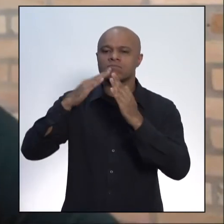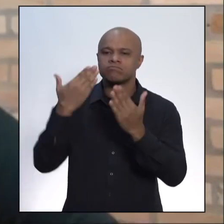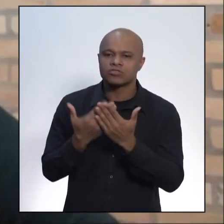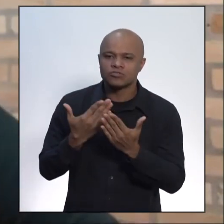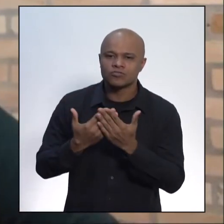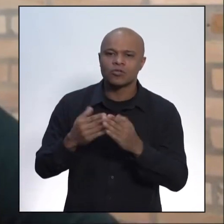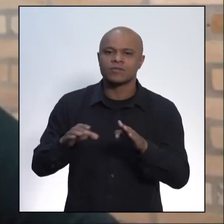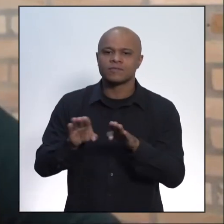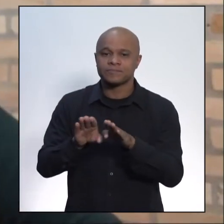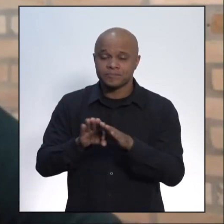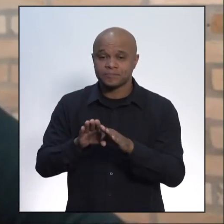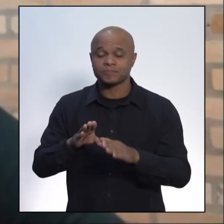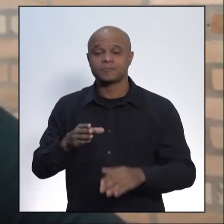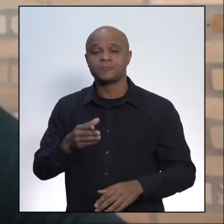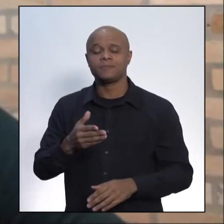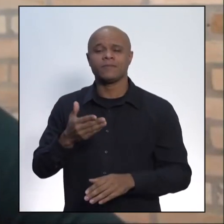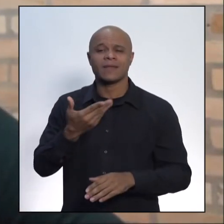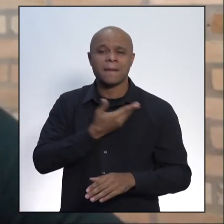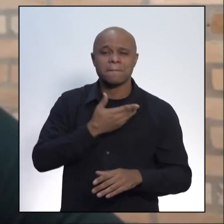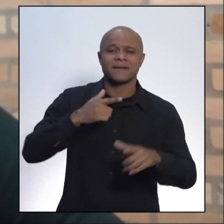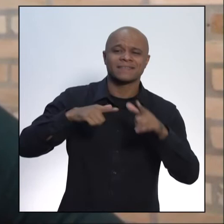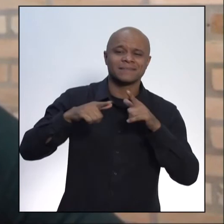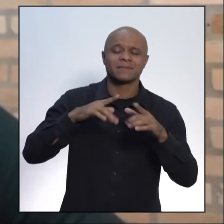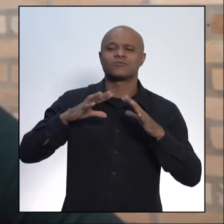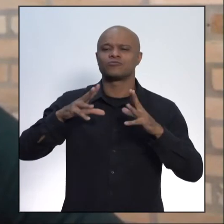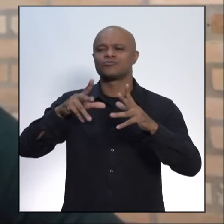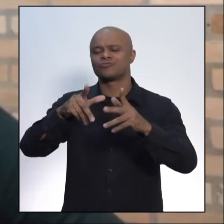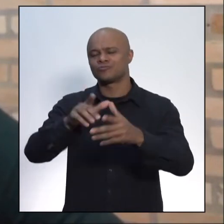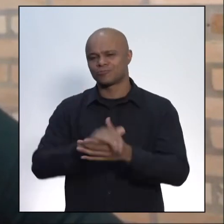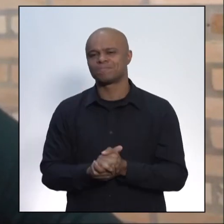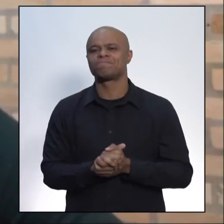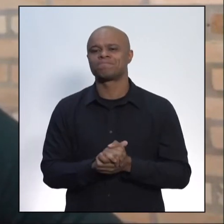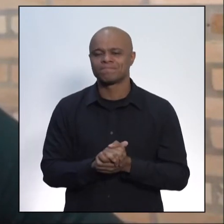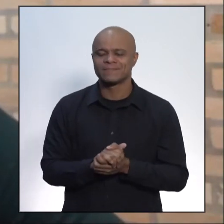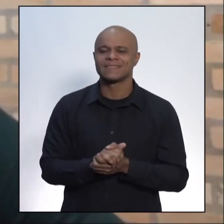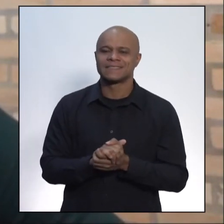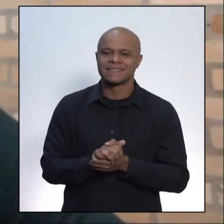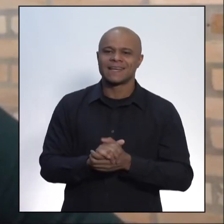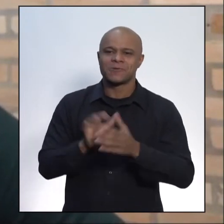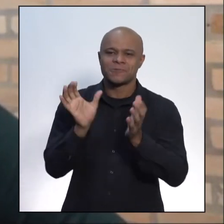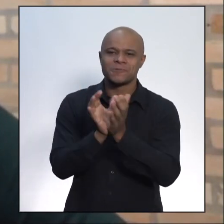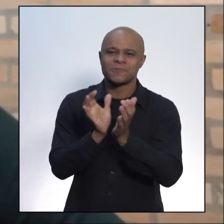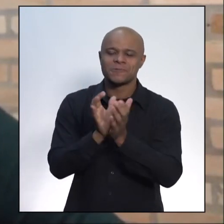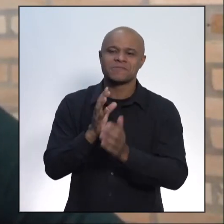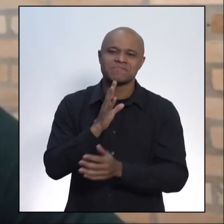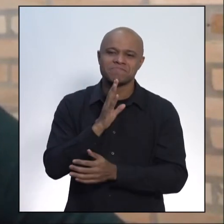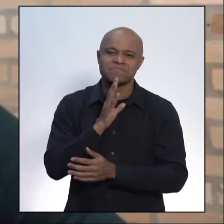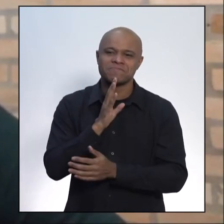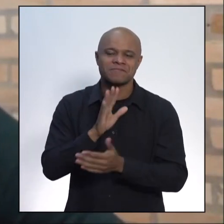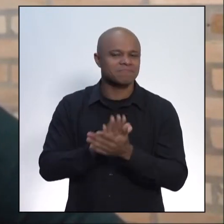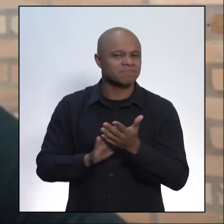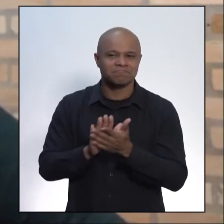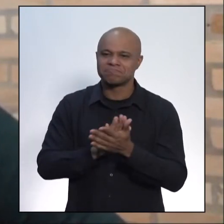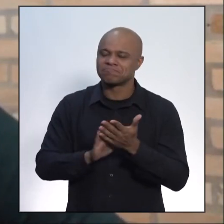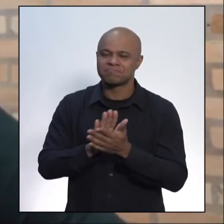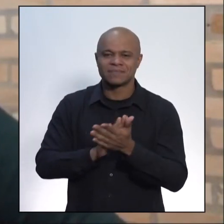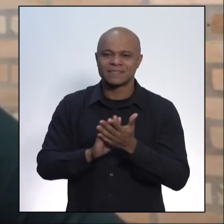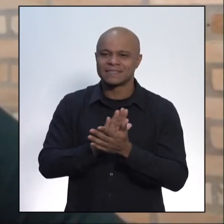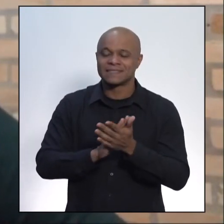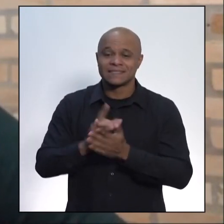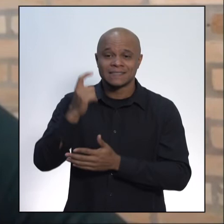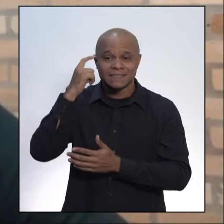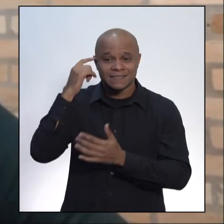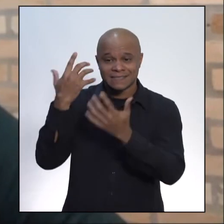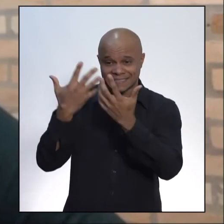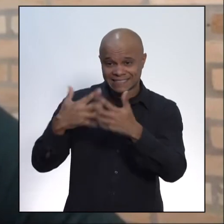os meus colegas de trabalho, enfim. Mas é um coletivo que eu não conheço. Ter esse raciocínio de